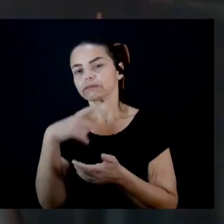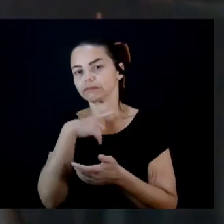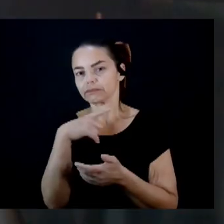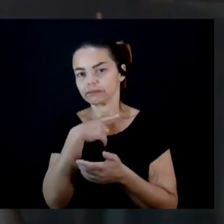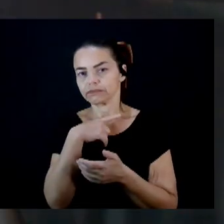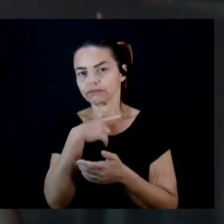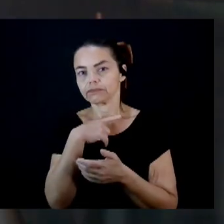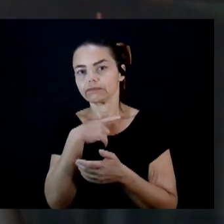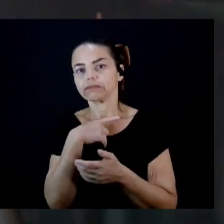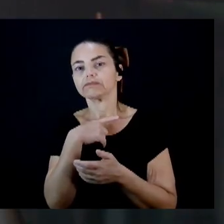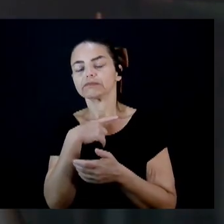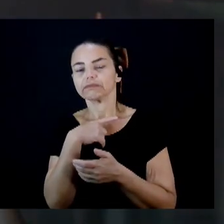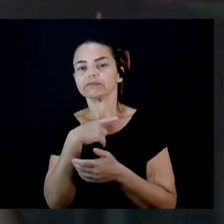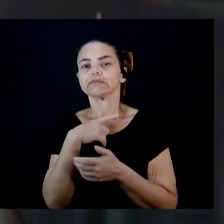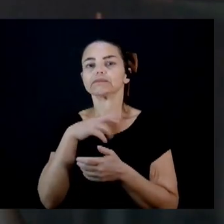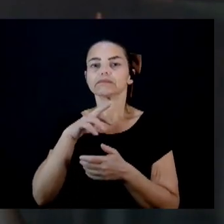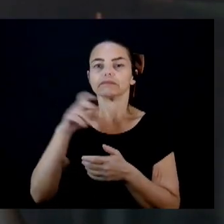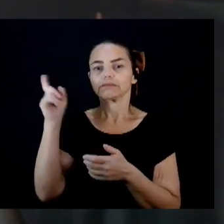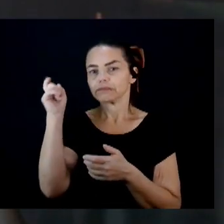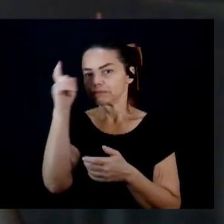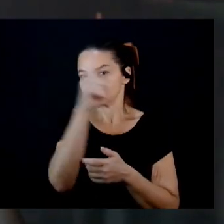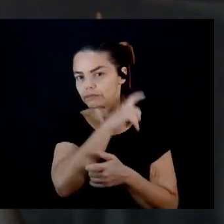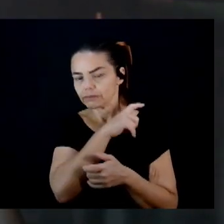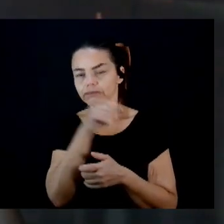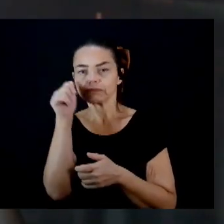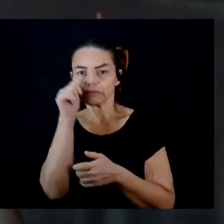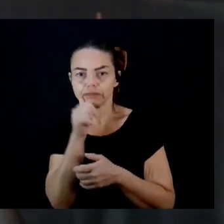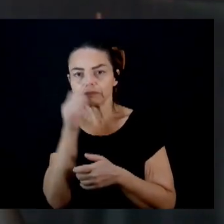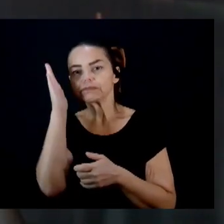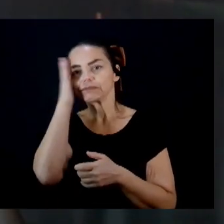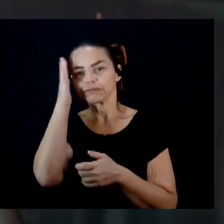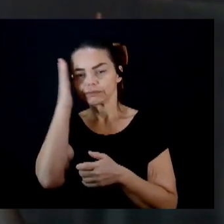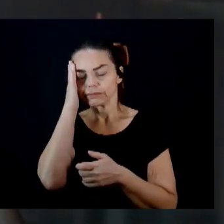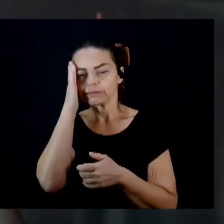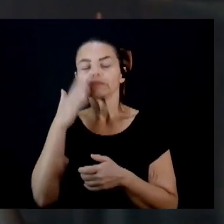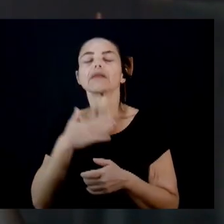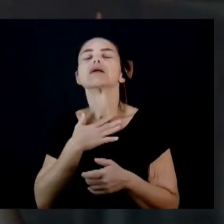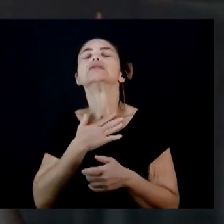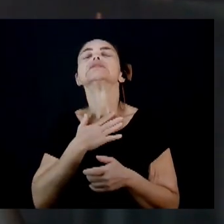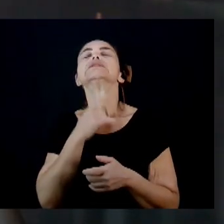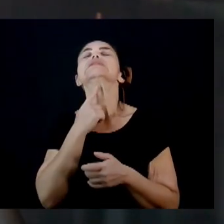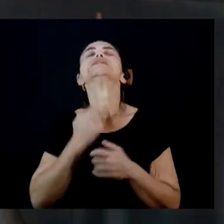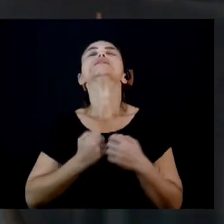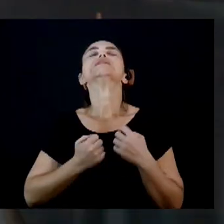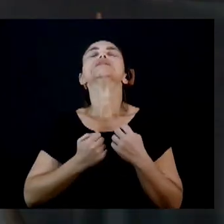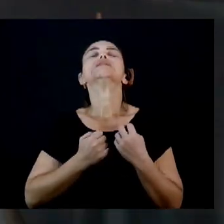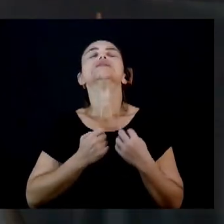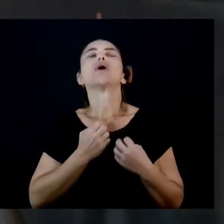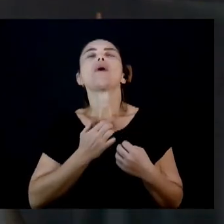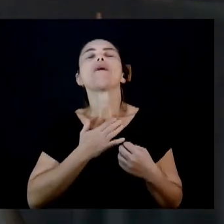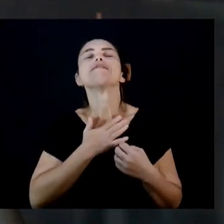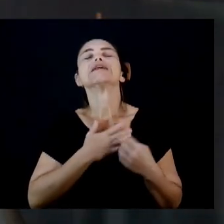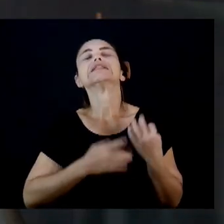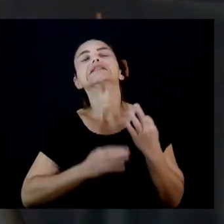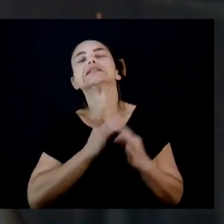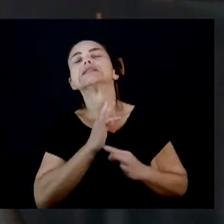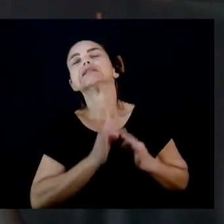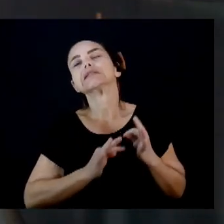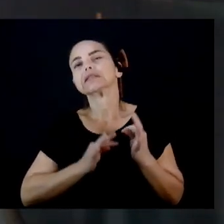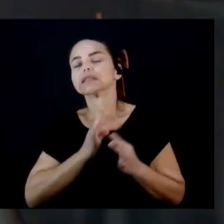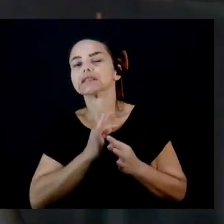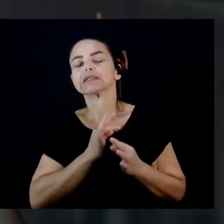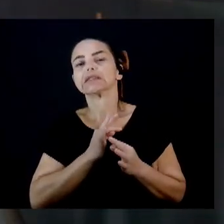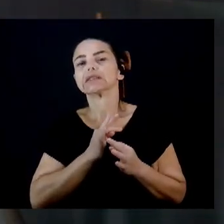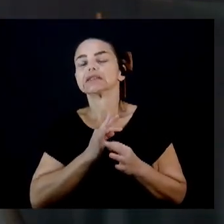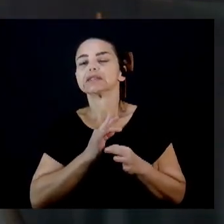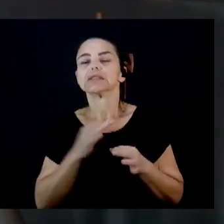tem é uma dificuldade para essa mulher entender o prazer dela, explorar o prazer dela, ver o que dá prazer para ela,